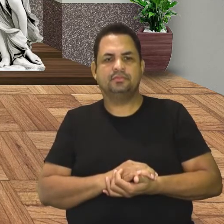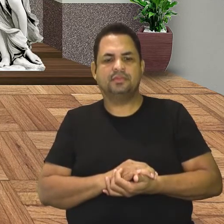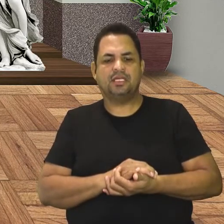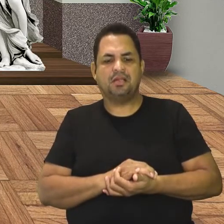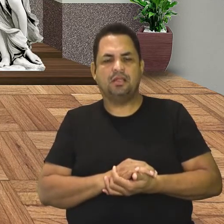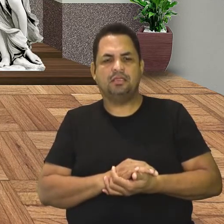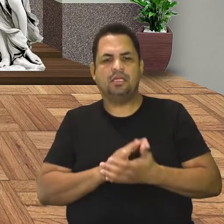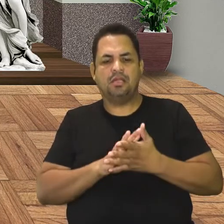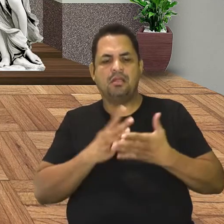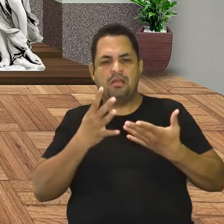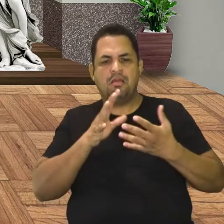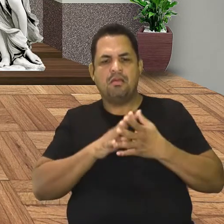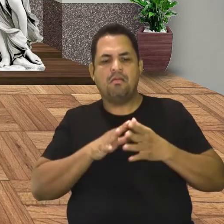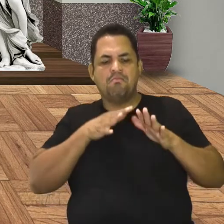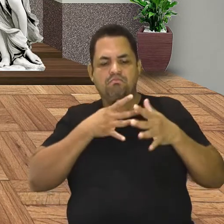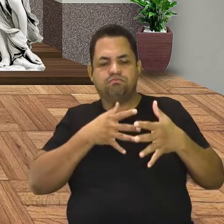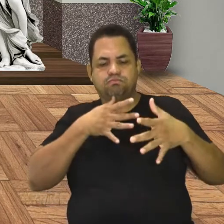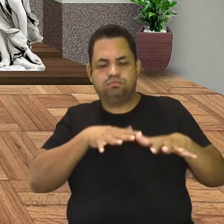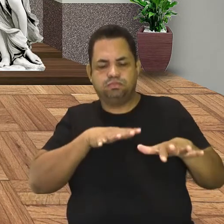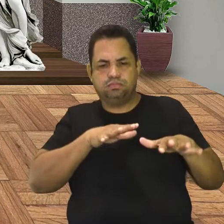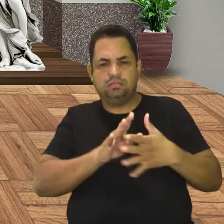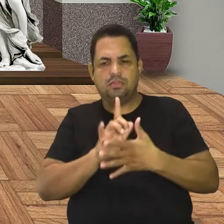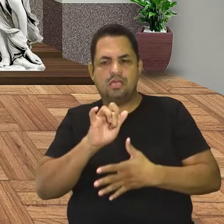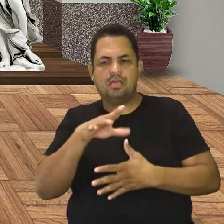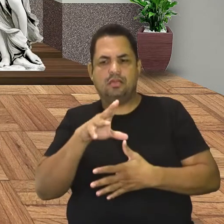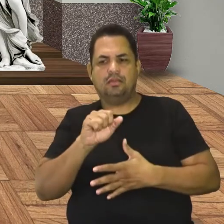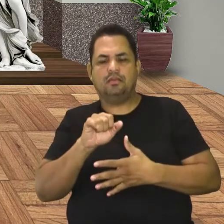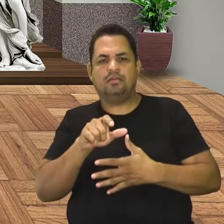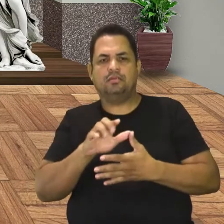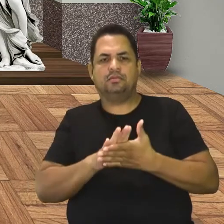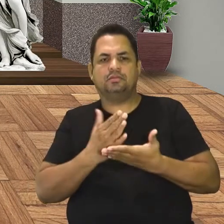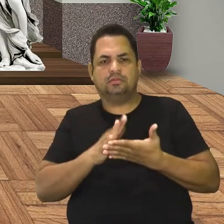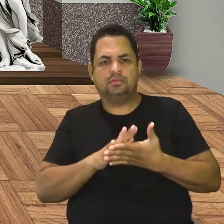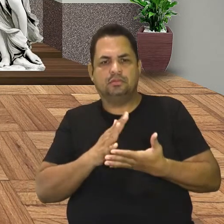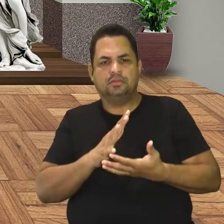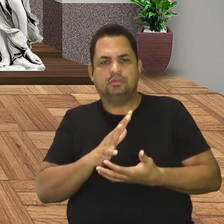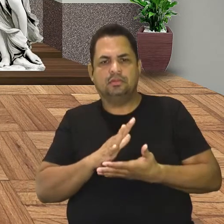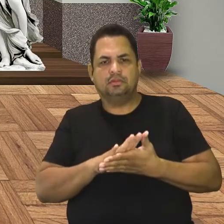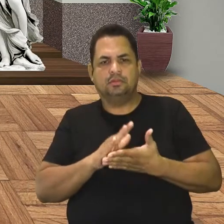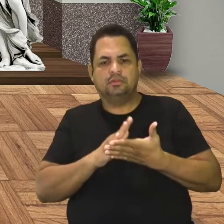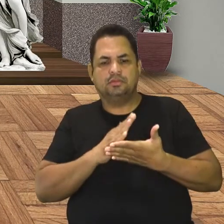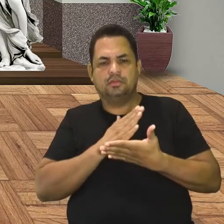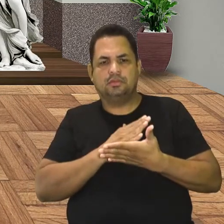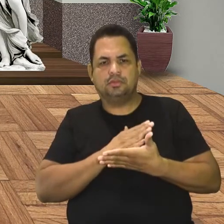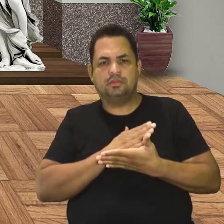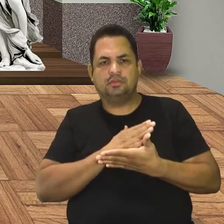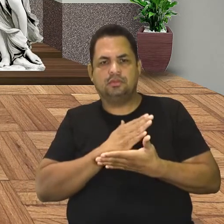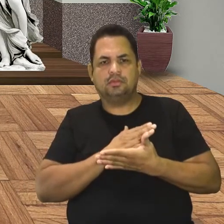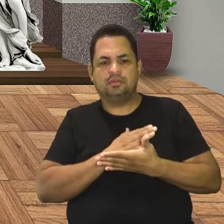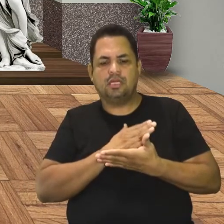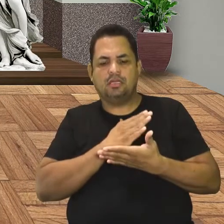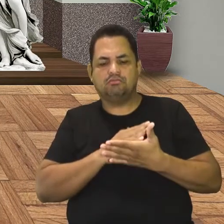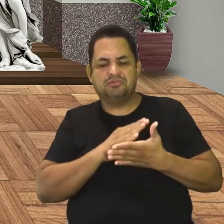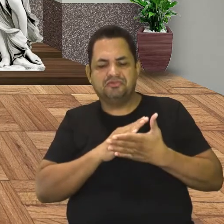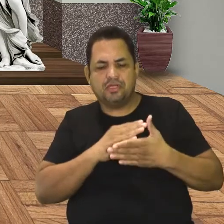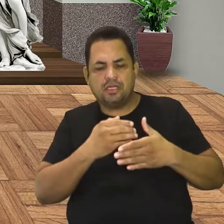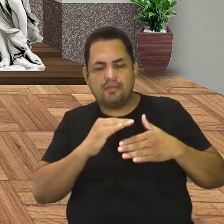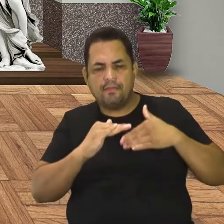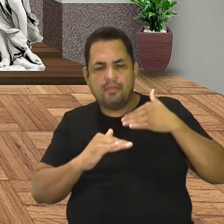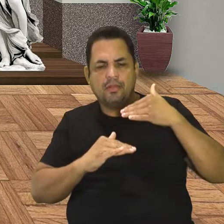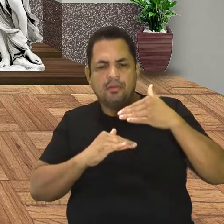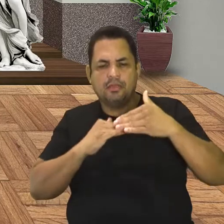pressão popular, Geisel vai aos poucos eliminando o Ato Institucional número